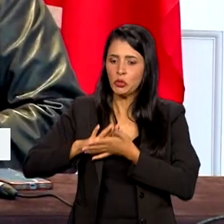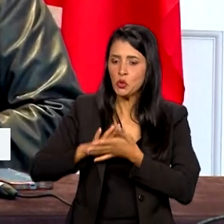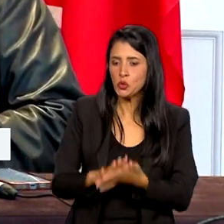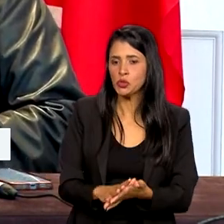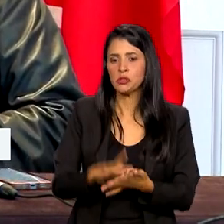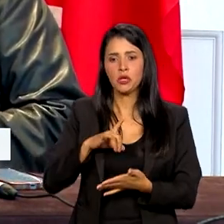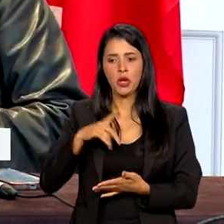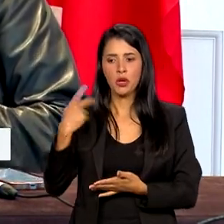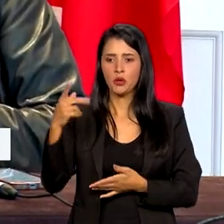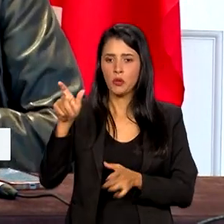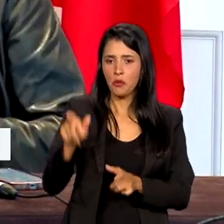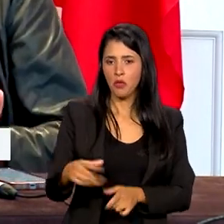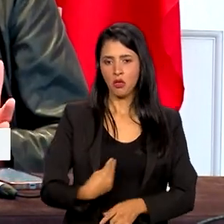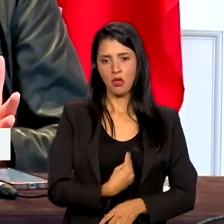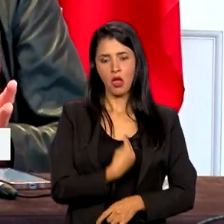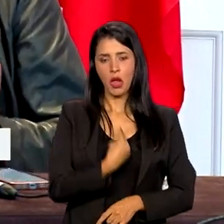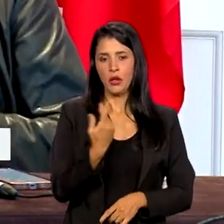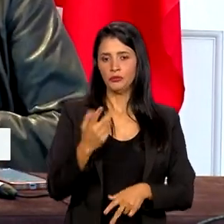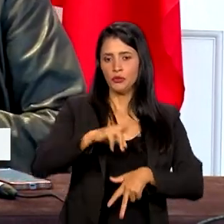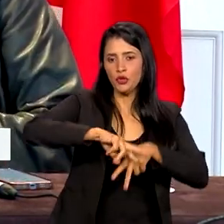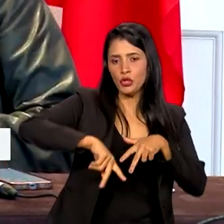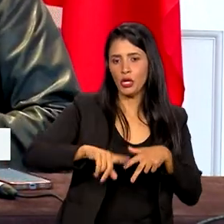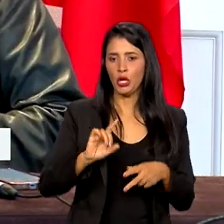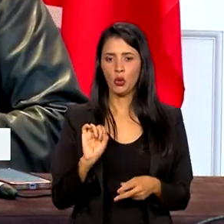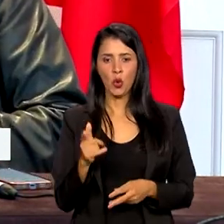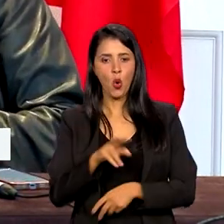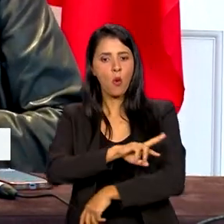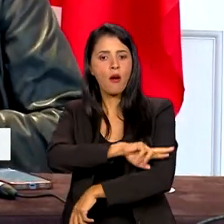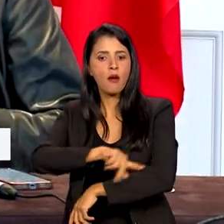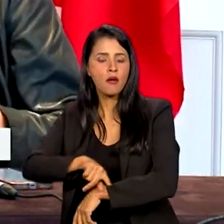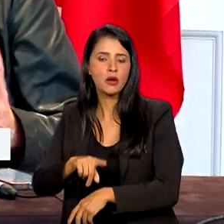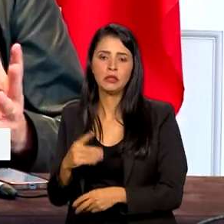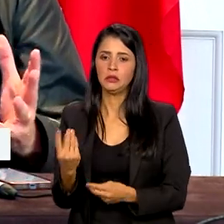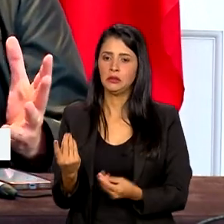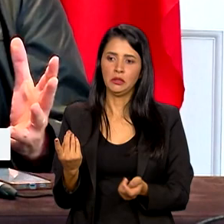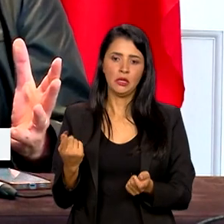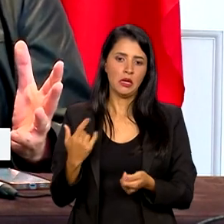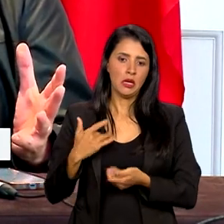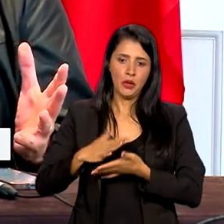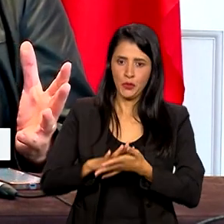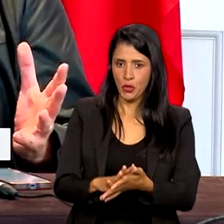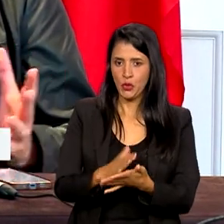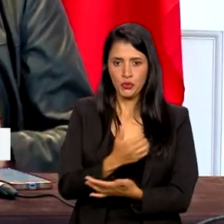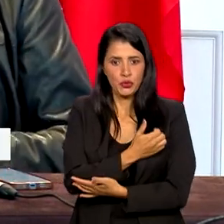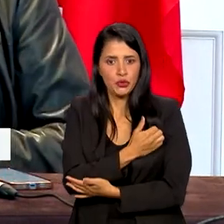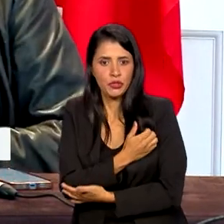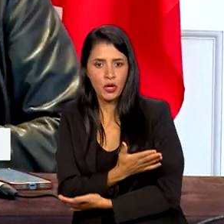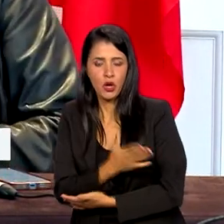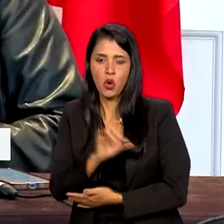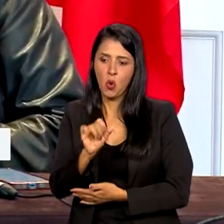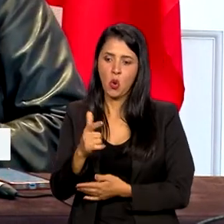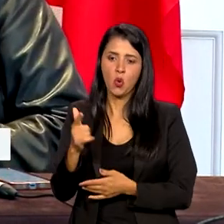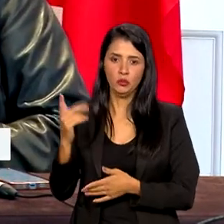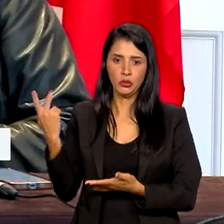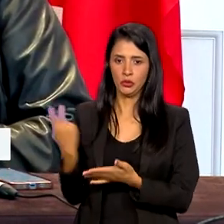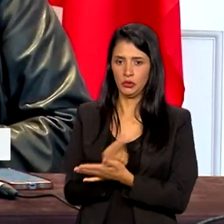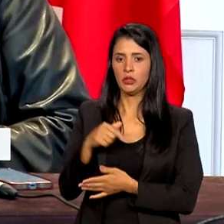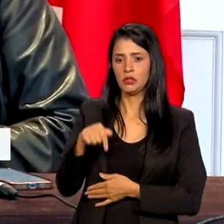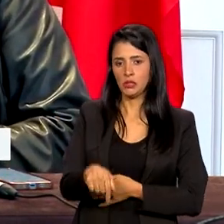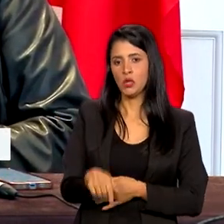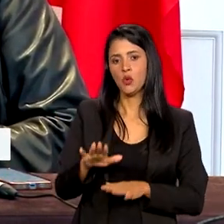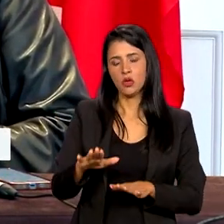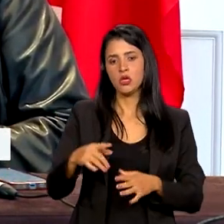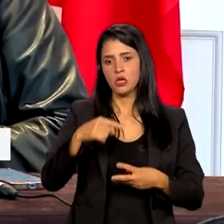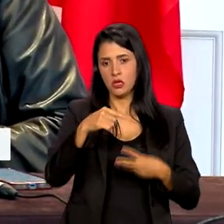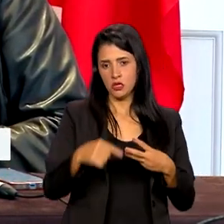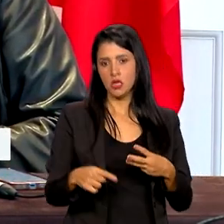pela condição de gênero ou de raça, né, que seja algum tipo de prática nesse sentido